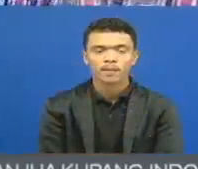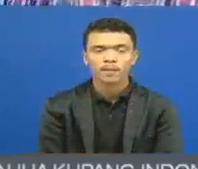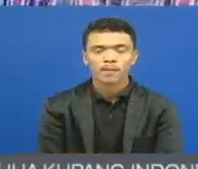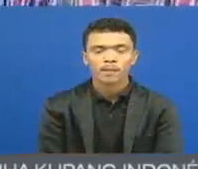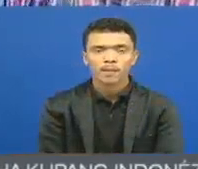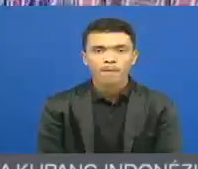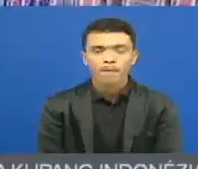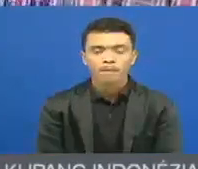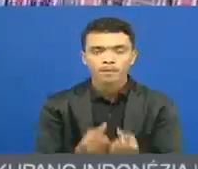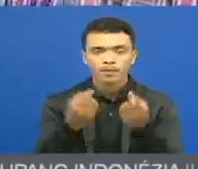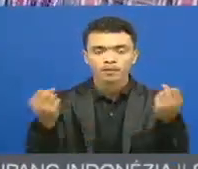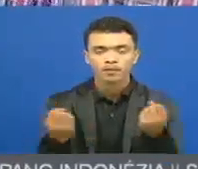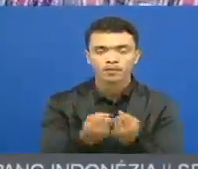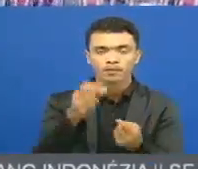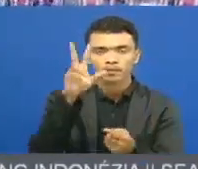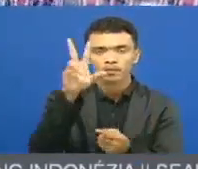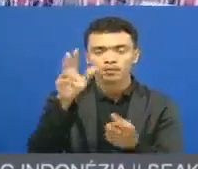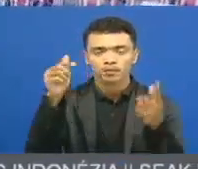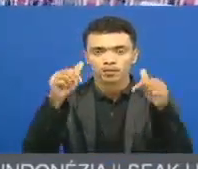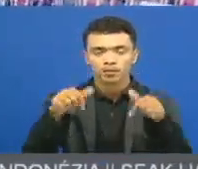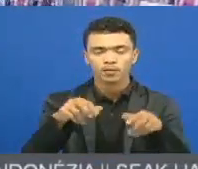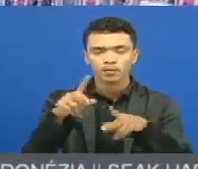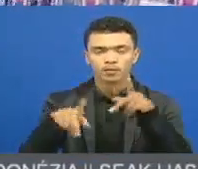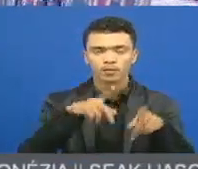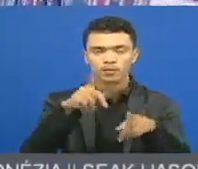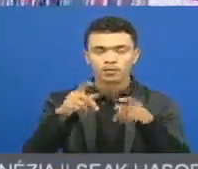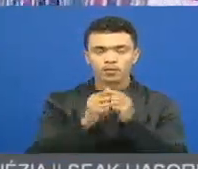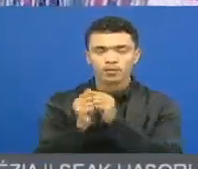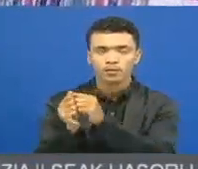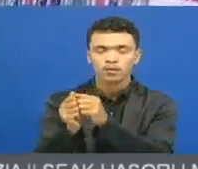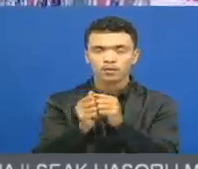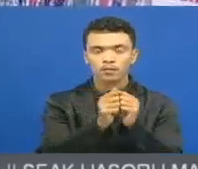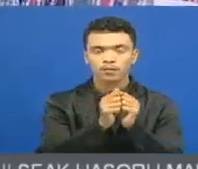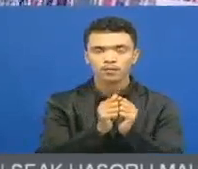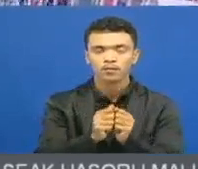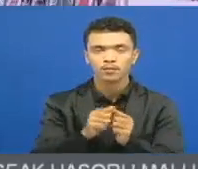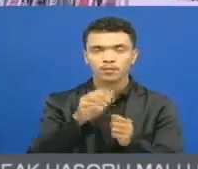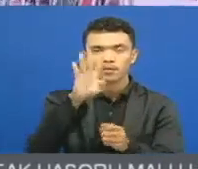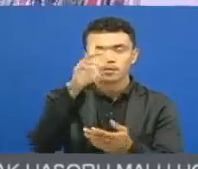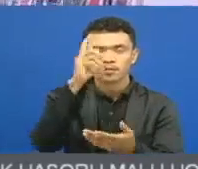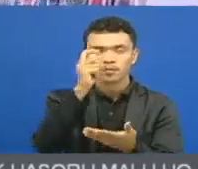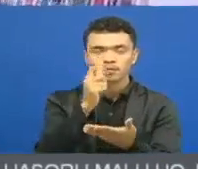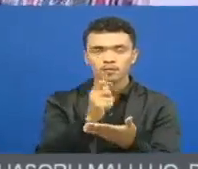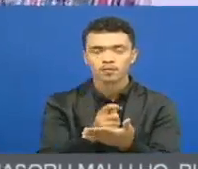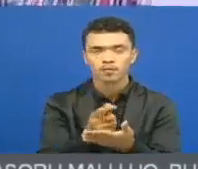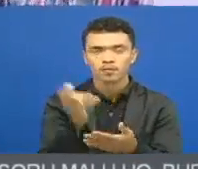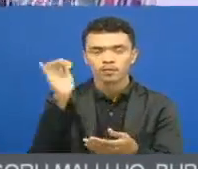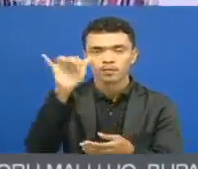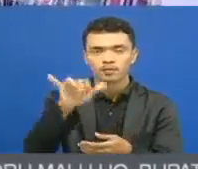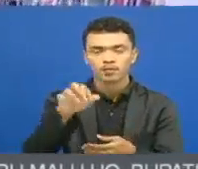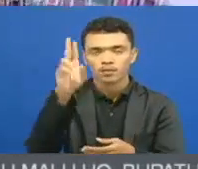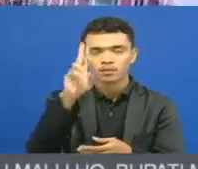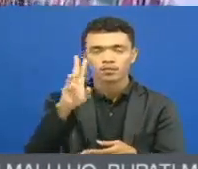suco todo é né, a total população quase desse rio na treze. Dura o que se consuma é